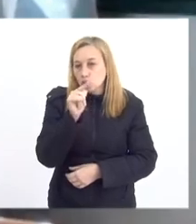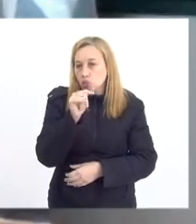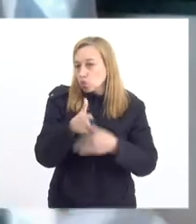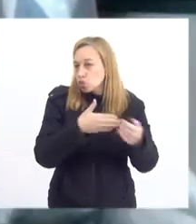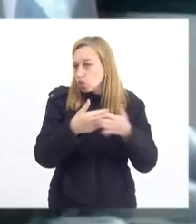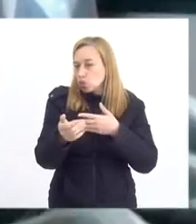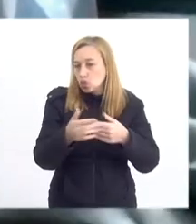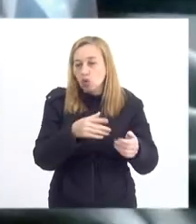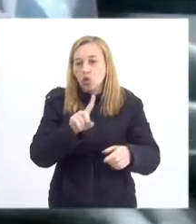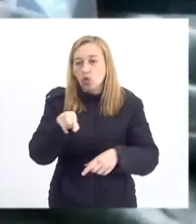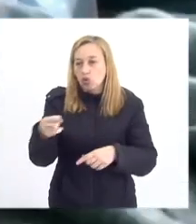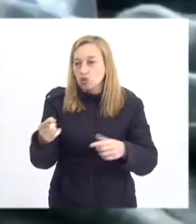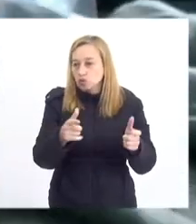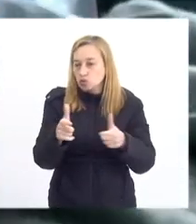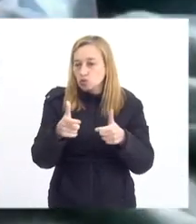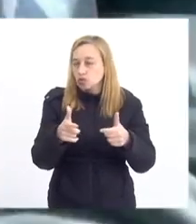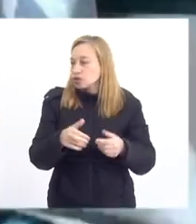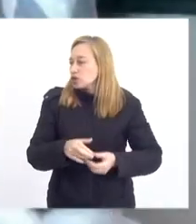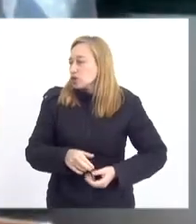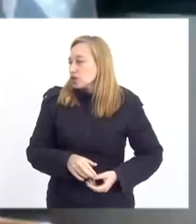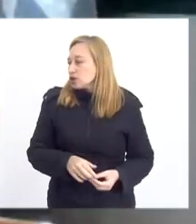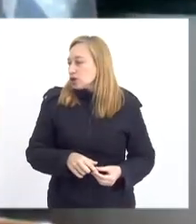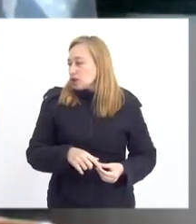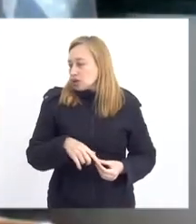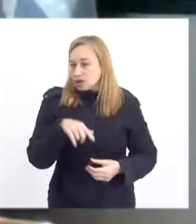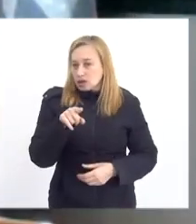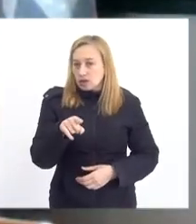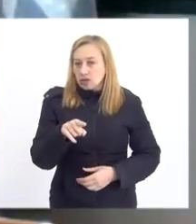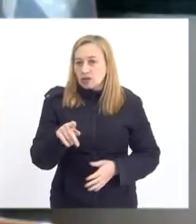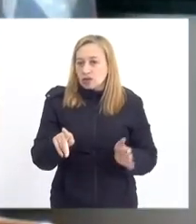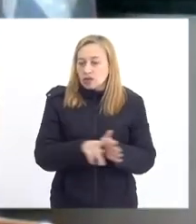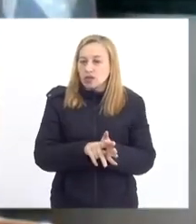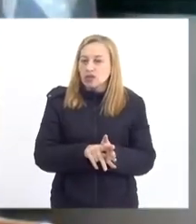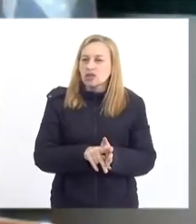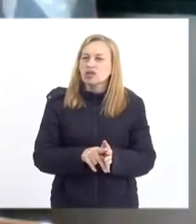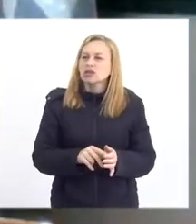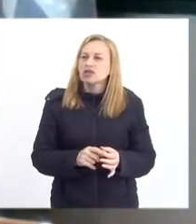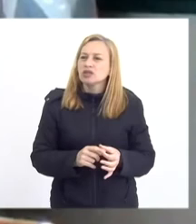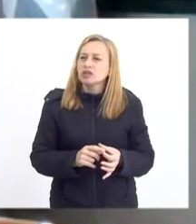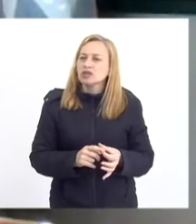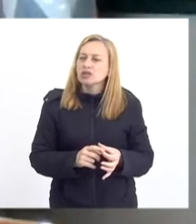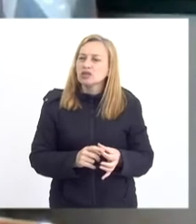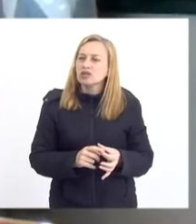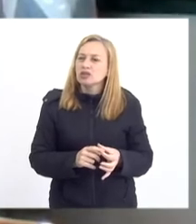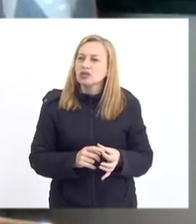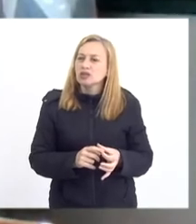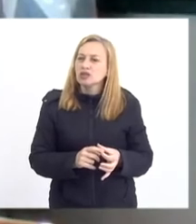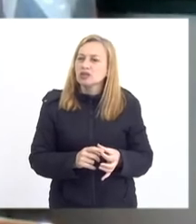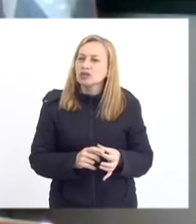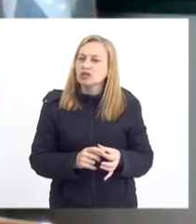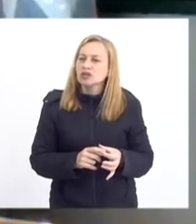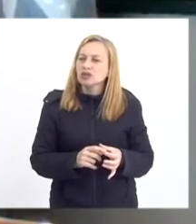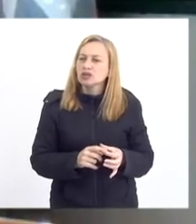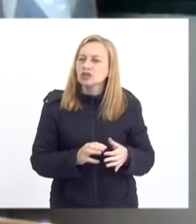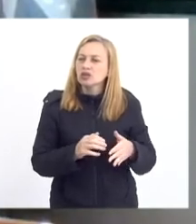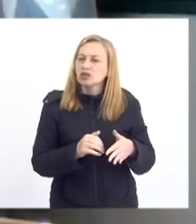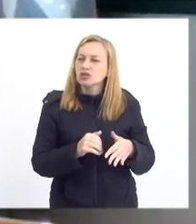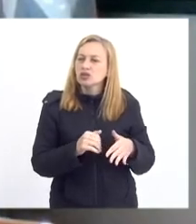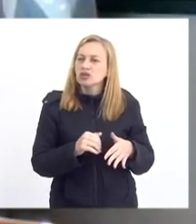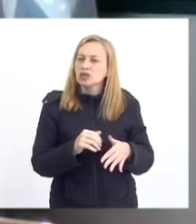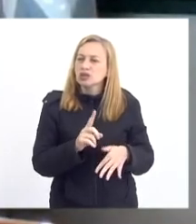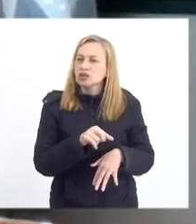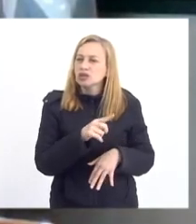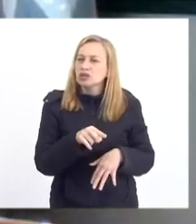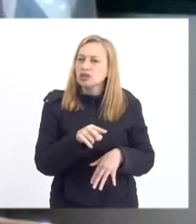qualquer outra substância. Então, esse projeto, ele veda os